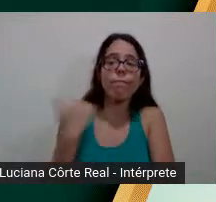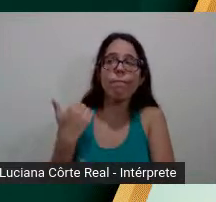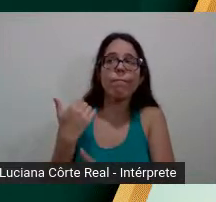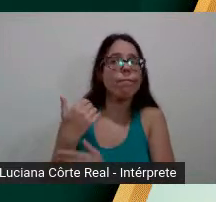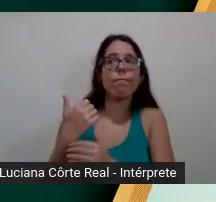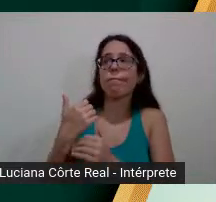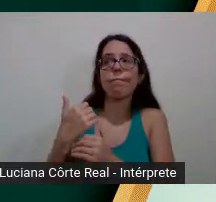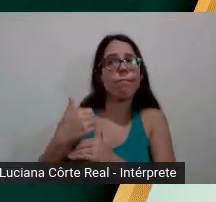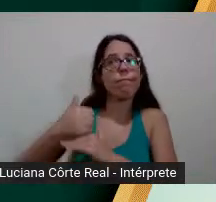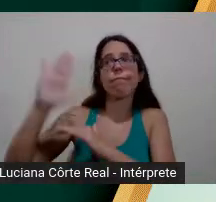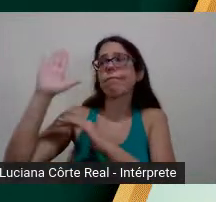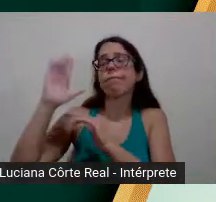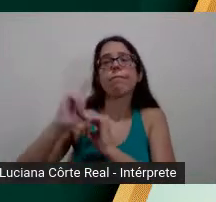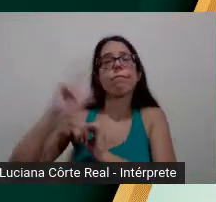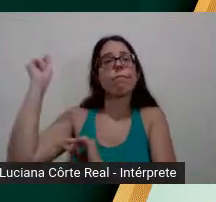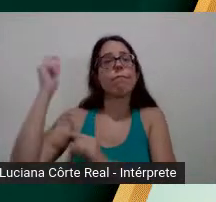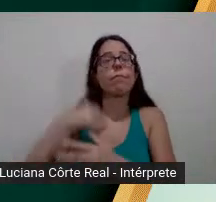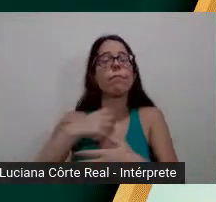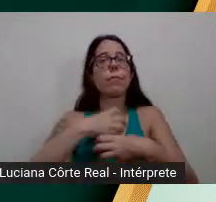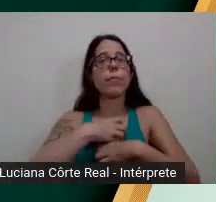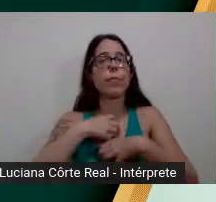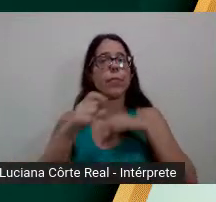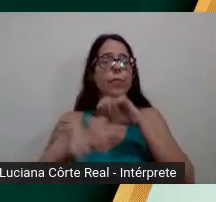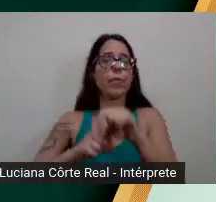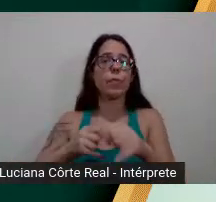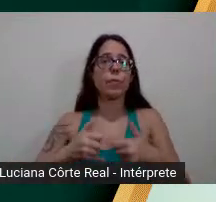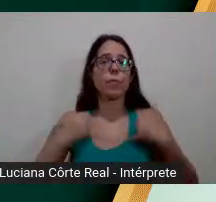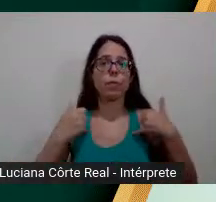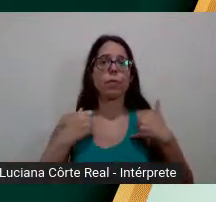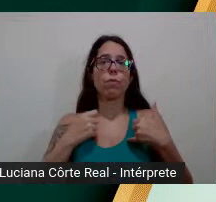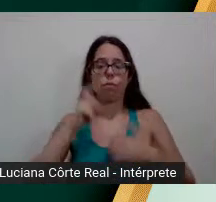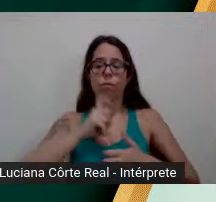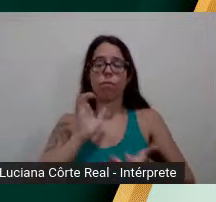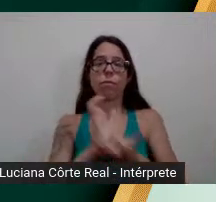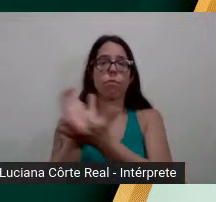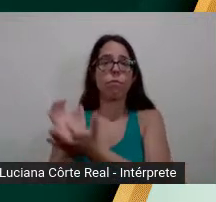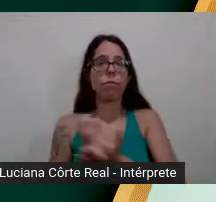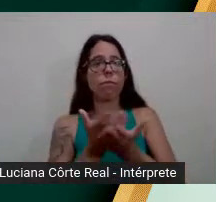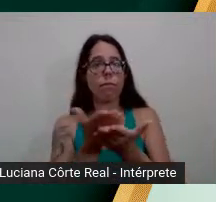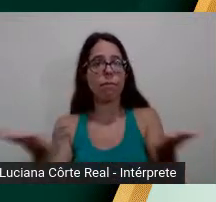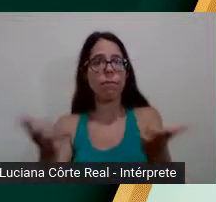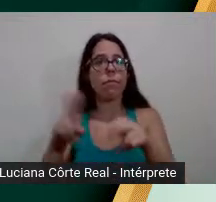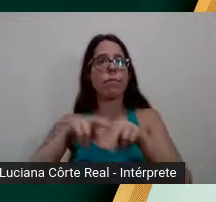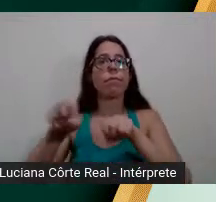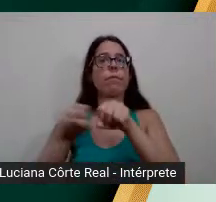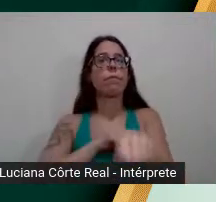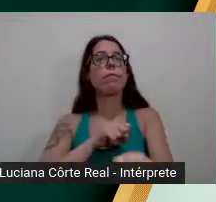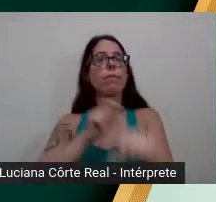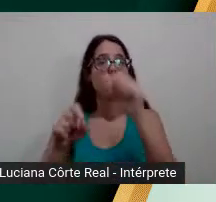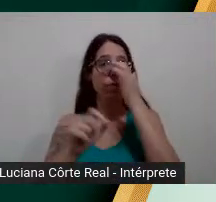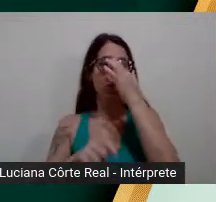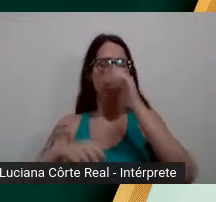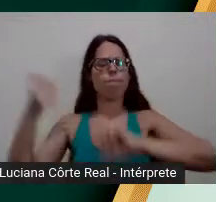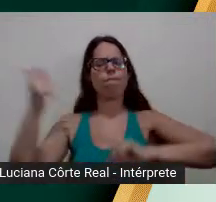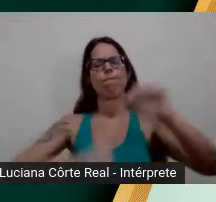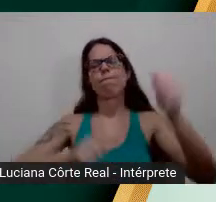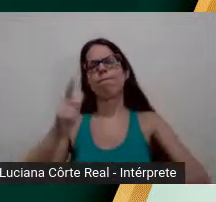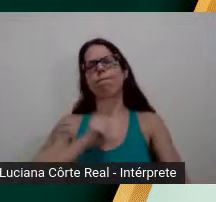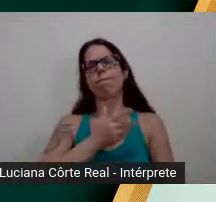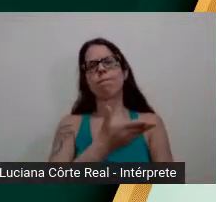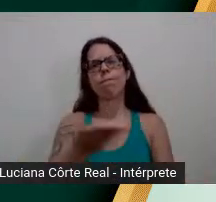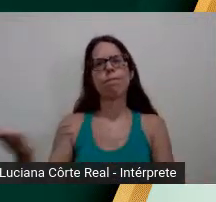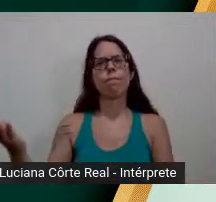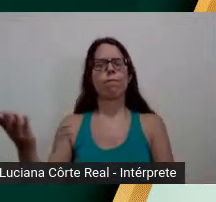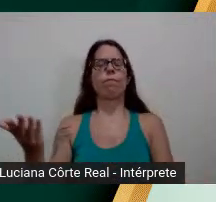ser colegas de vocês, pela formação qualificada dos nossos alunos. Eu sinto orgulho de